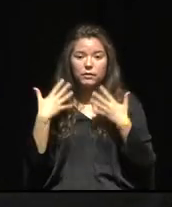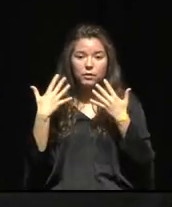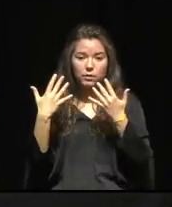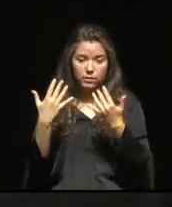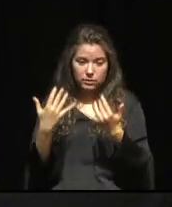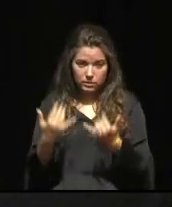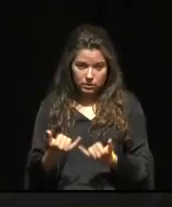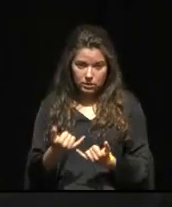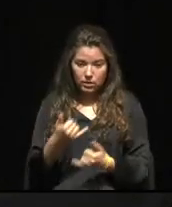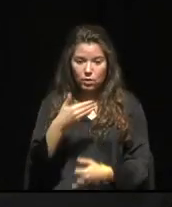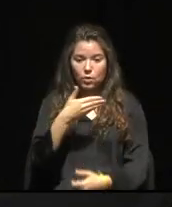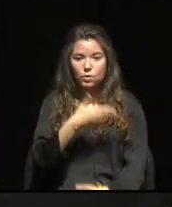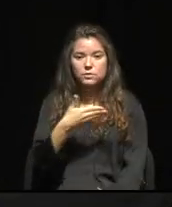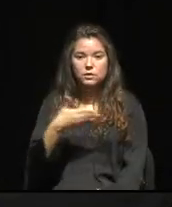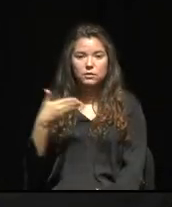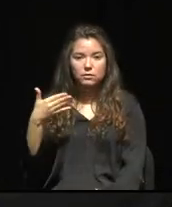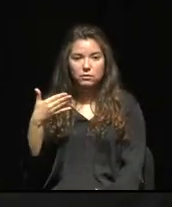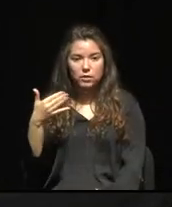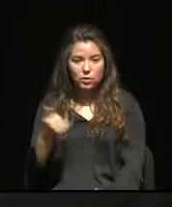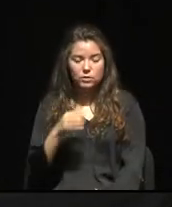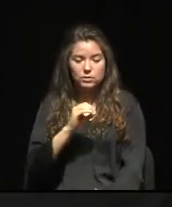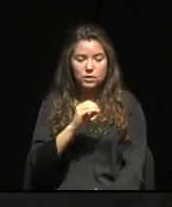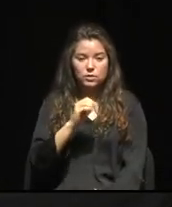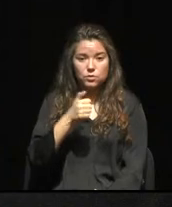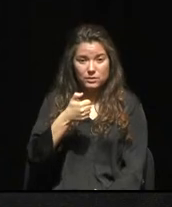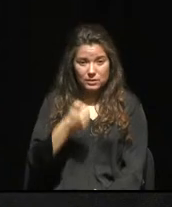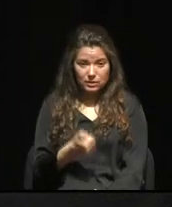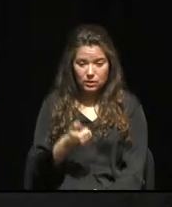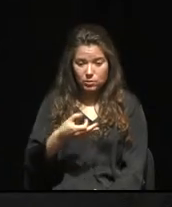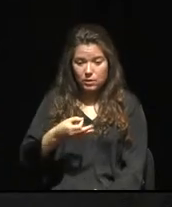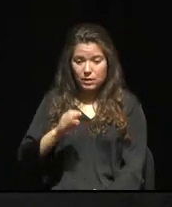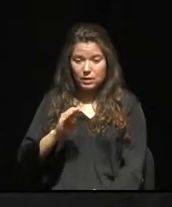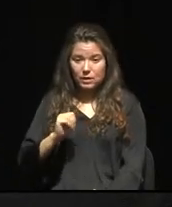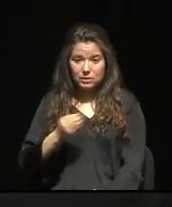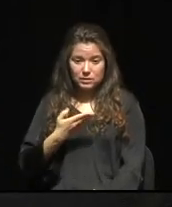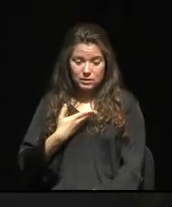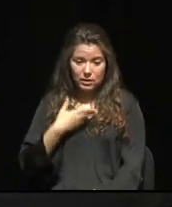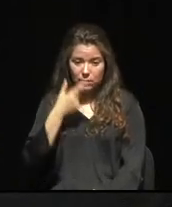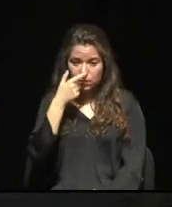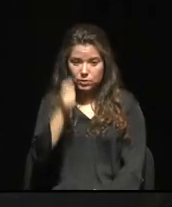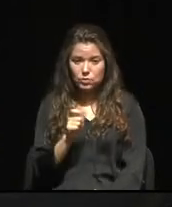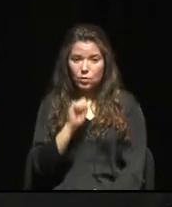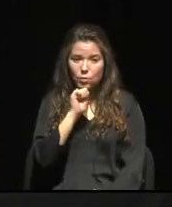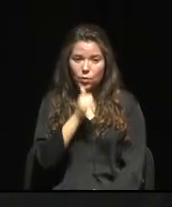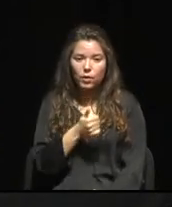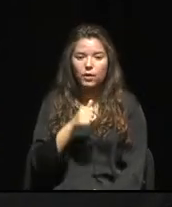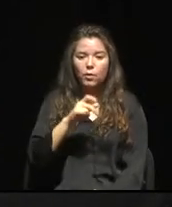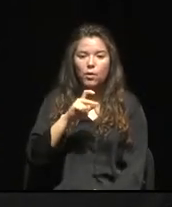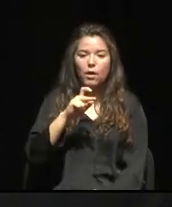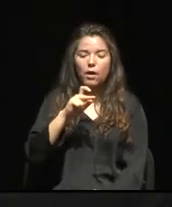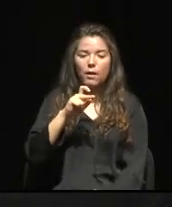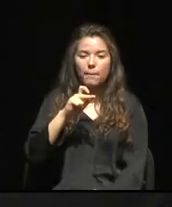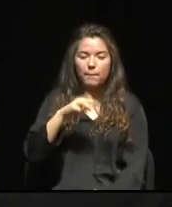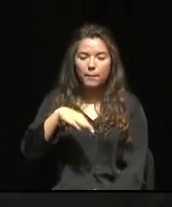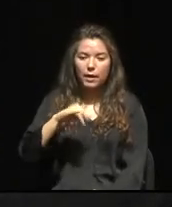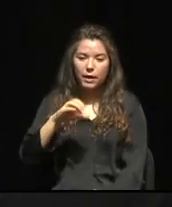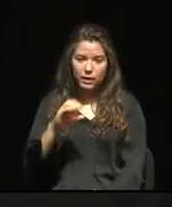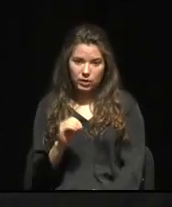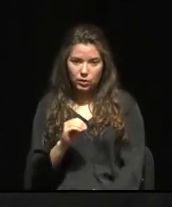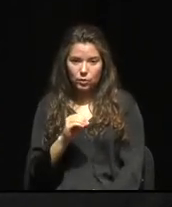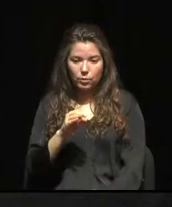ao voto 11105 do PSD voto de pesar pelo falecimento de Mário Pardo o homem pássaro